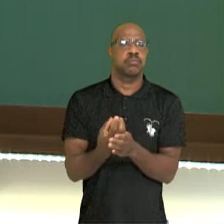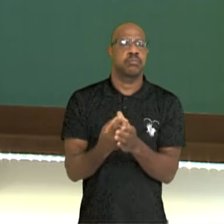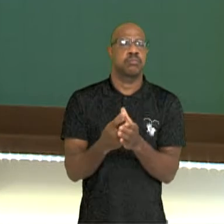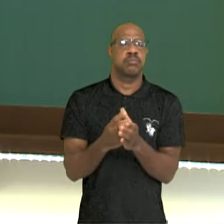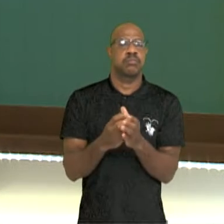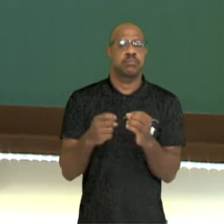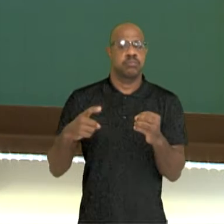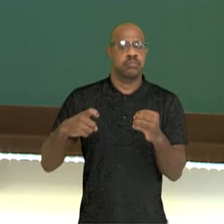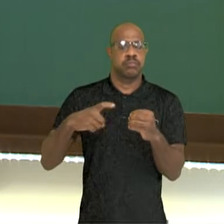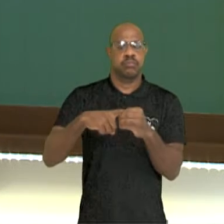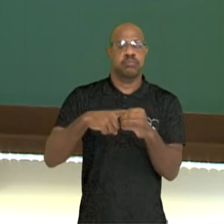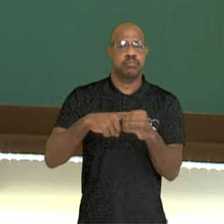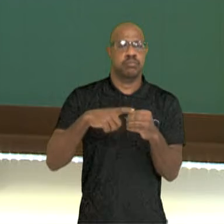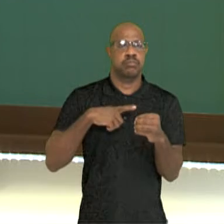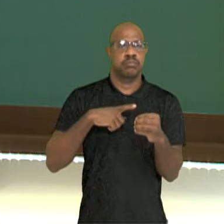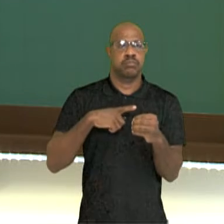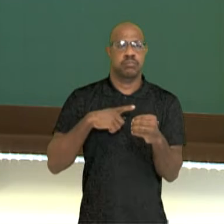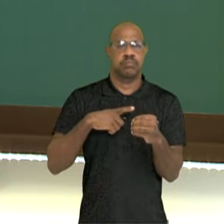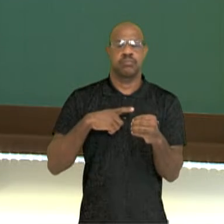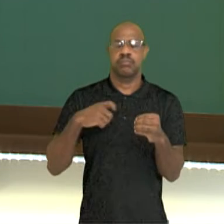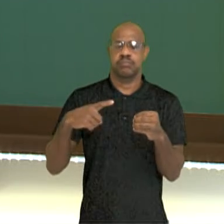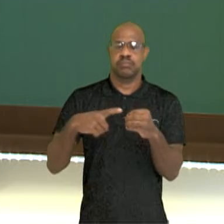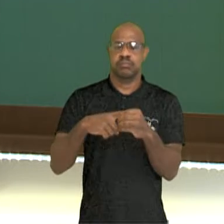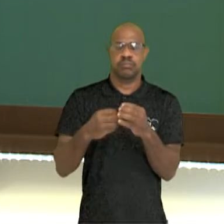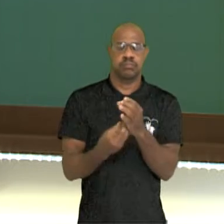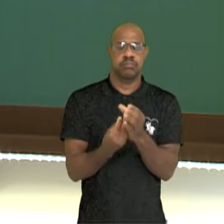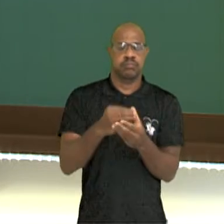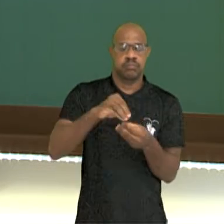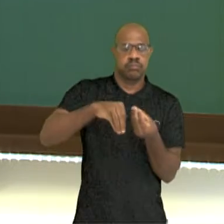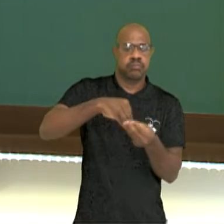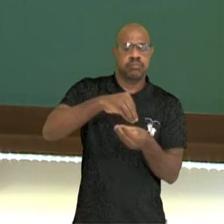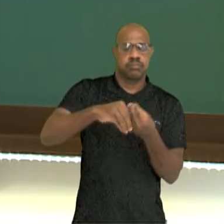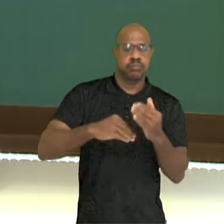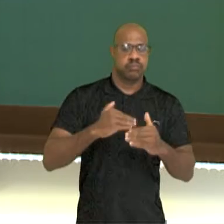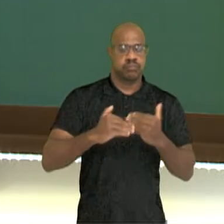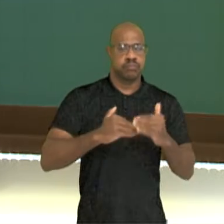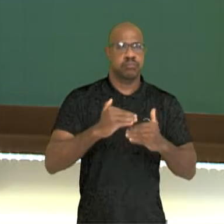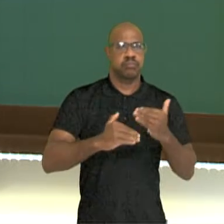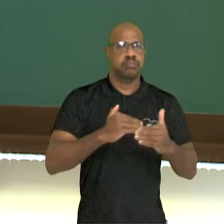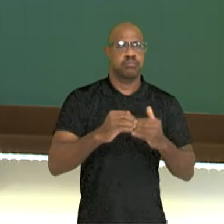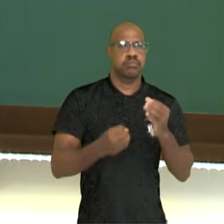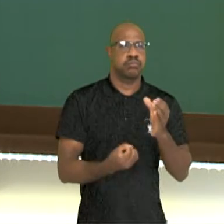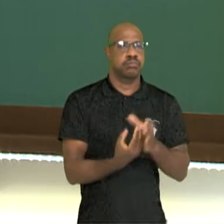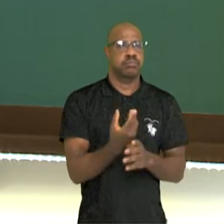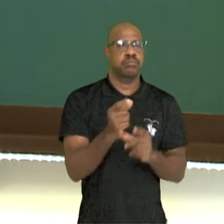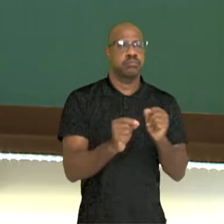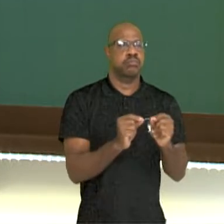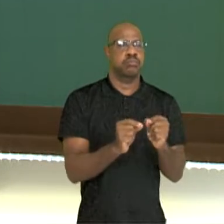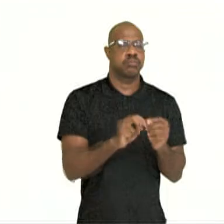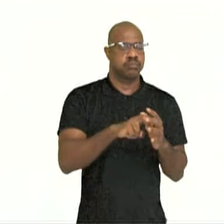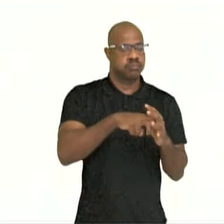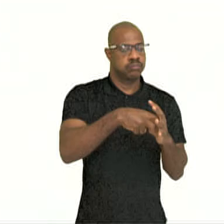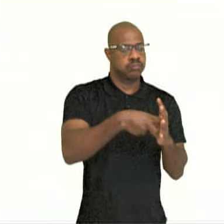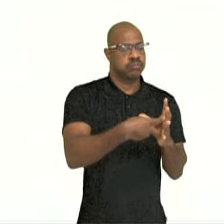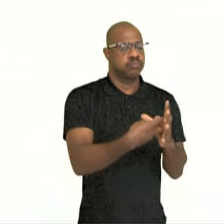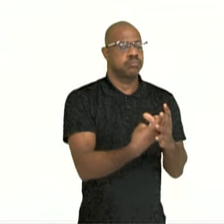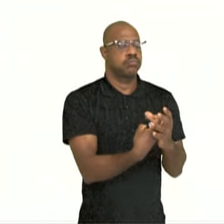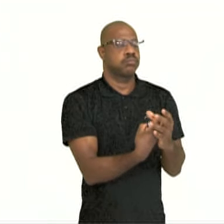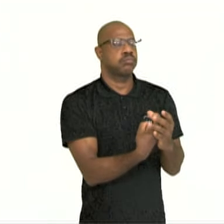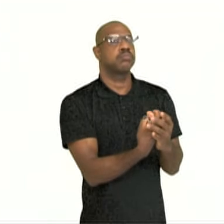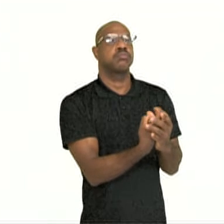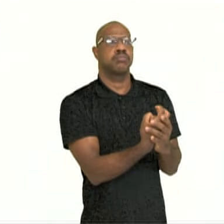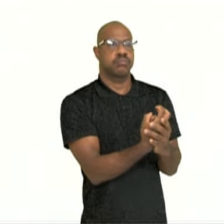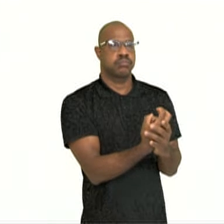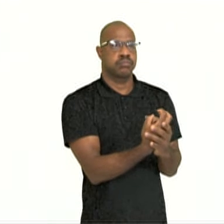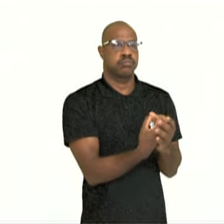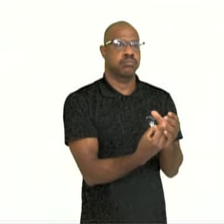zigoto. Sucessivas mitoses começam a acontecer nesse processo, dando origem então ao embrião, ao endosperma